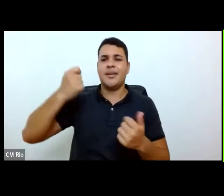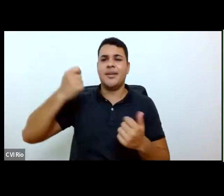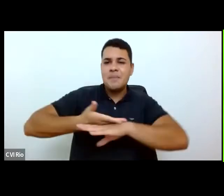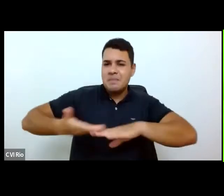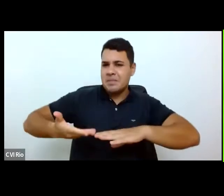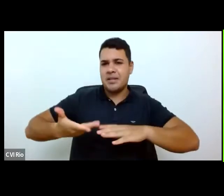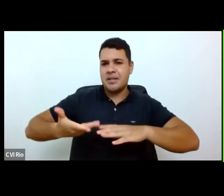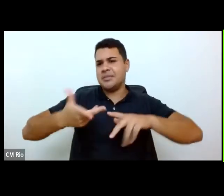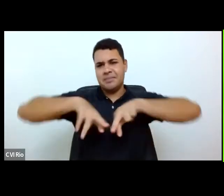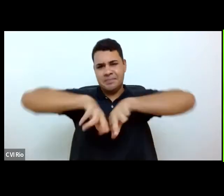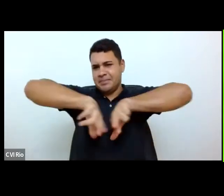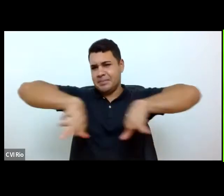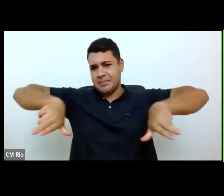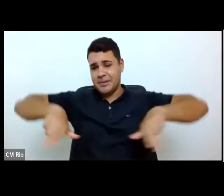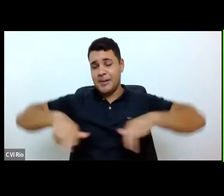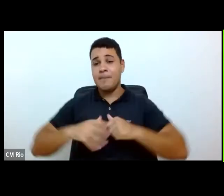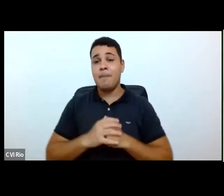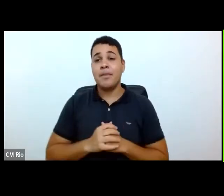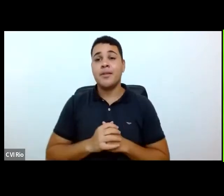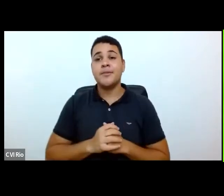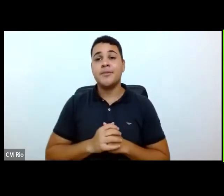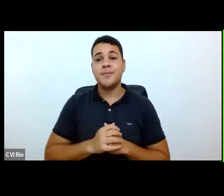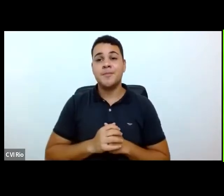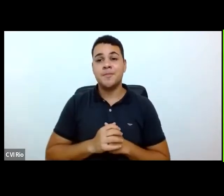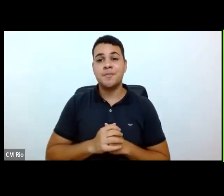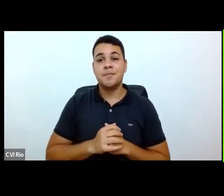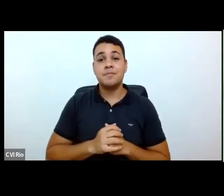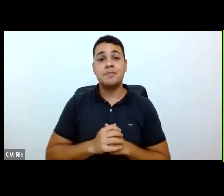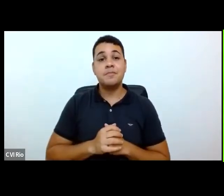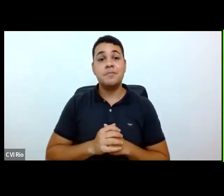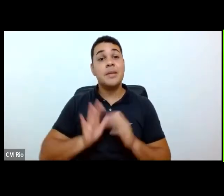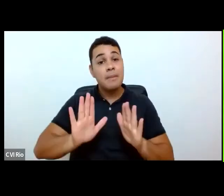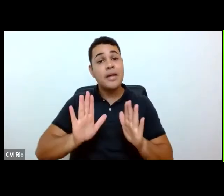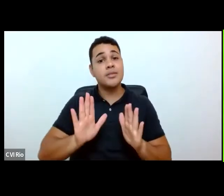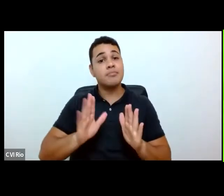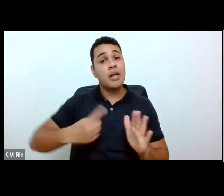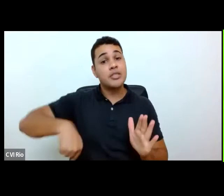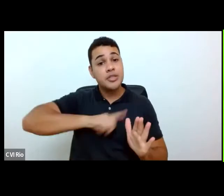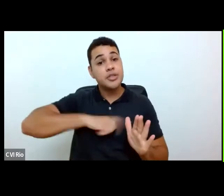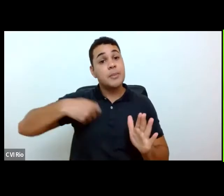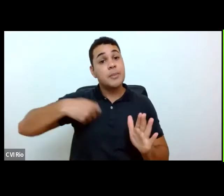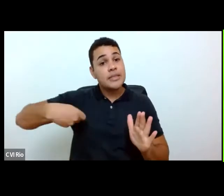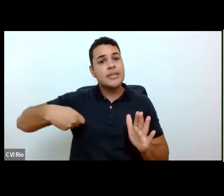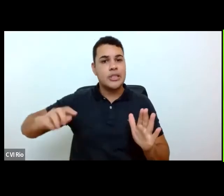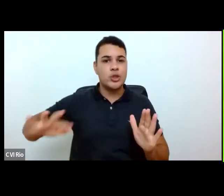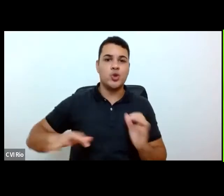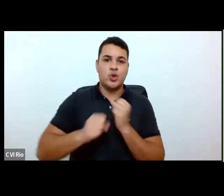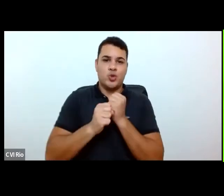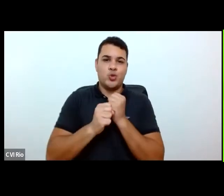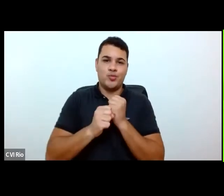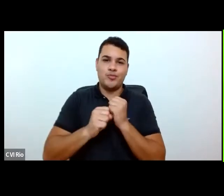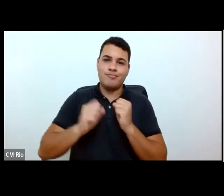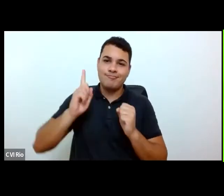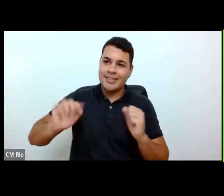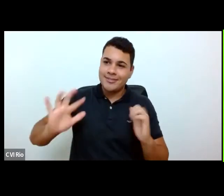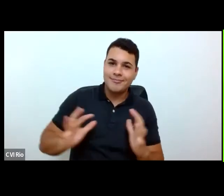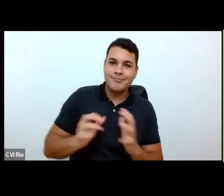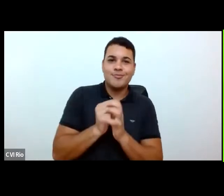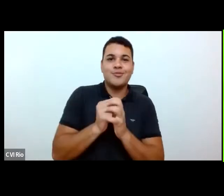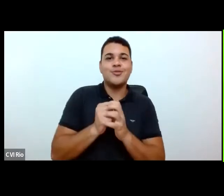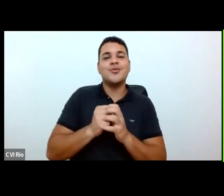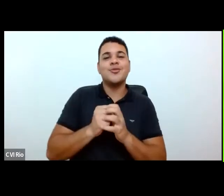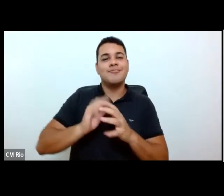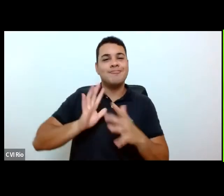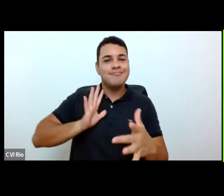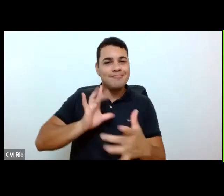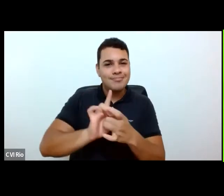né, mas de caminhar juntas, né, para transformar essa sociedade, e que eu só vejo caminhos